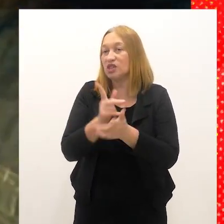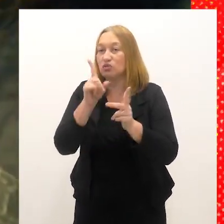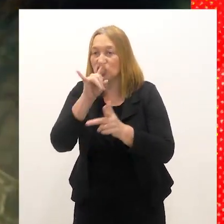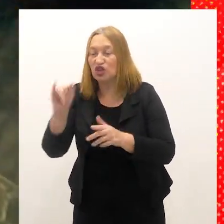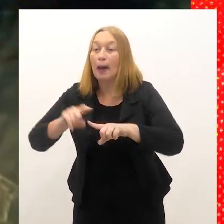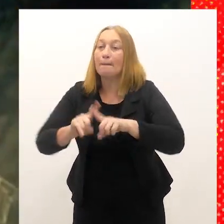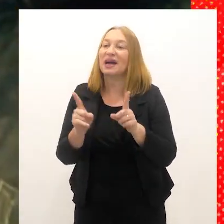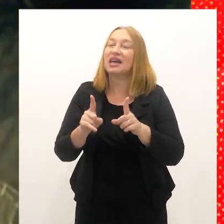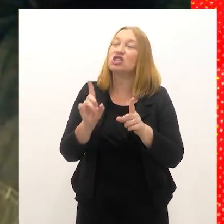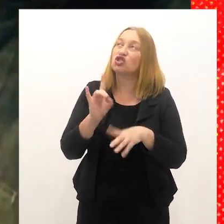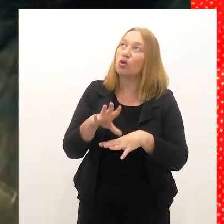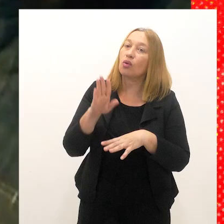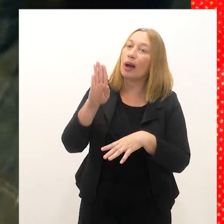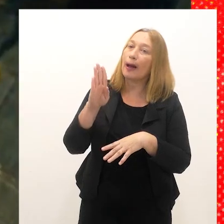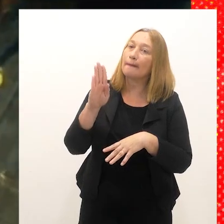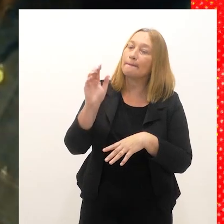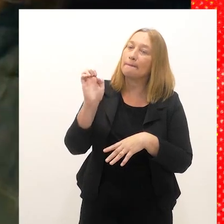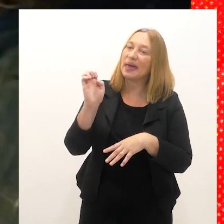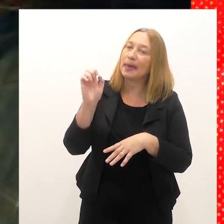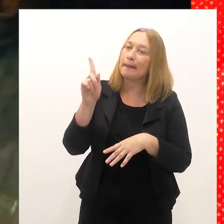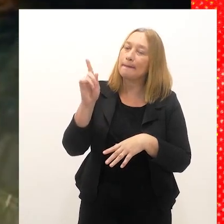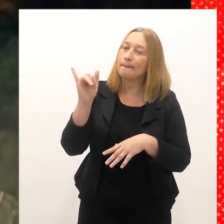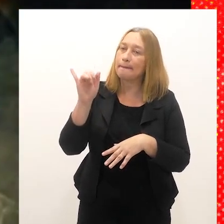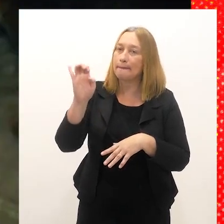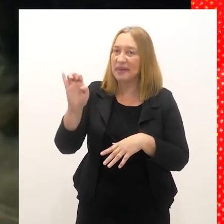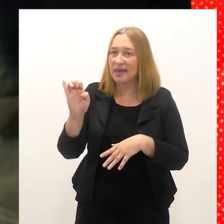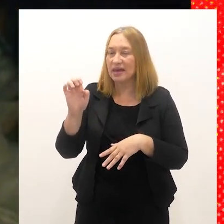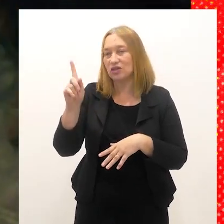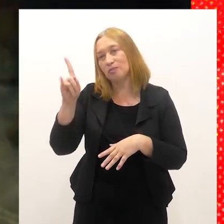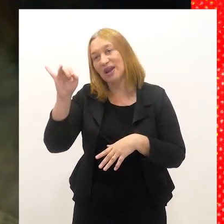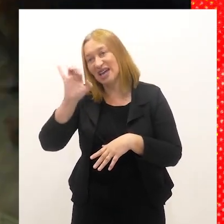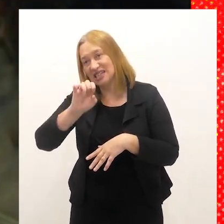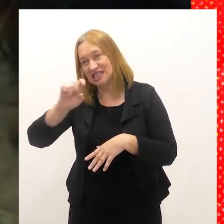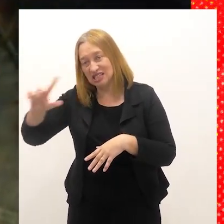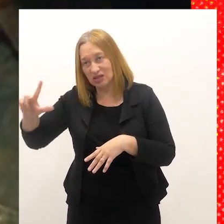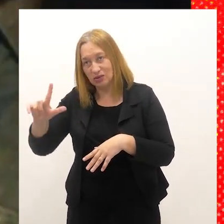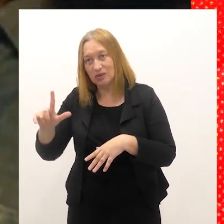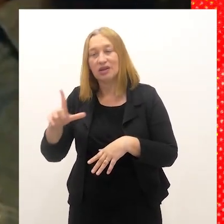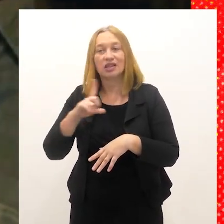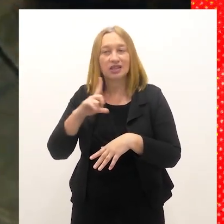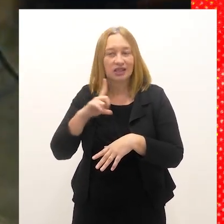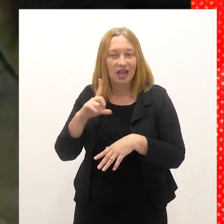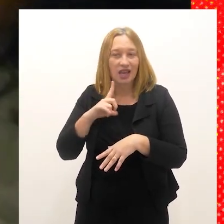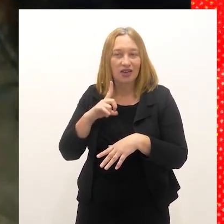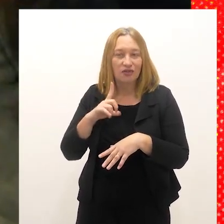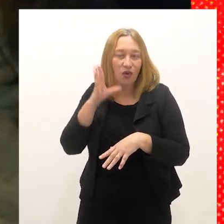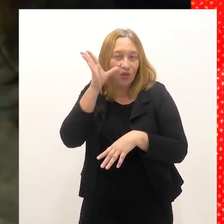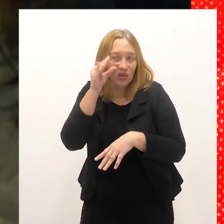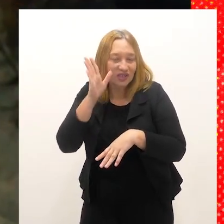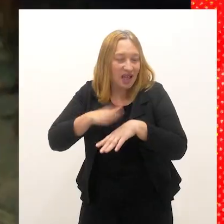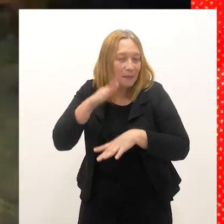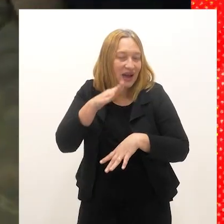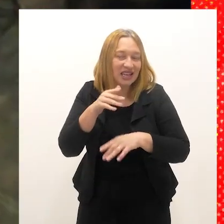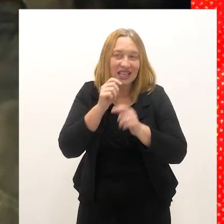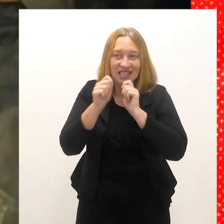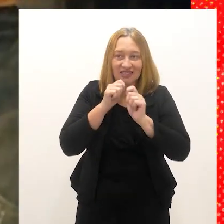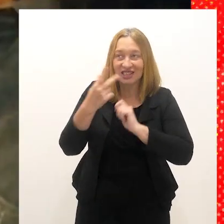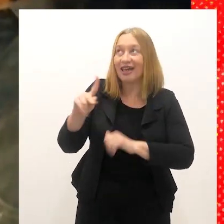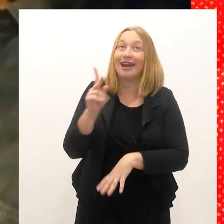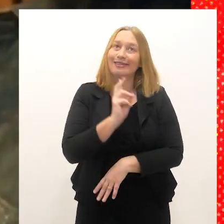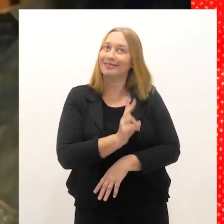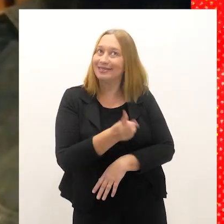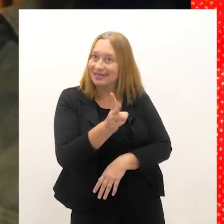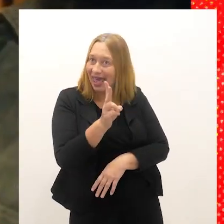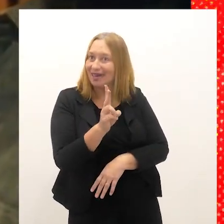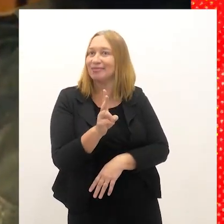É. Só que a Baby do Brasil teve uma pitada a mais na entrevista dela. Ah, sempre, né?